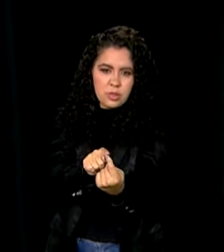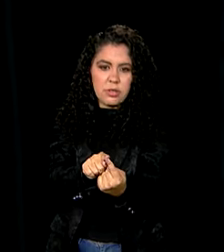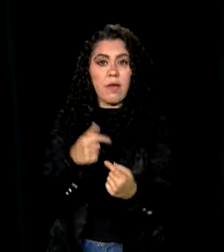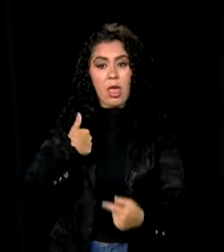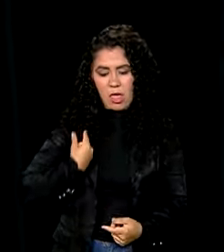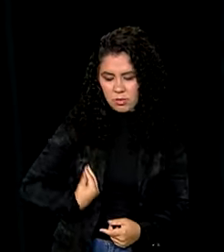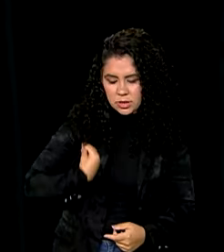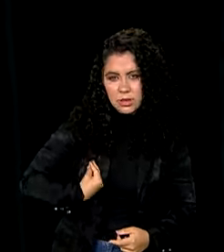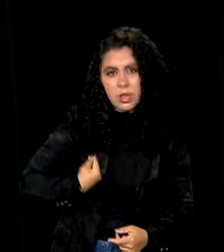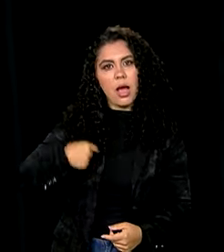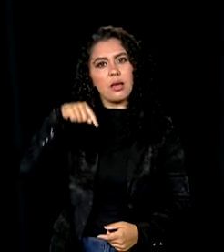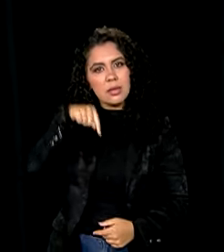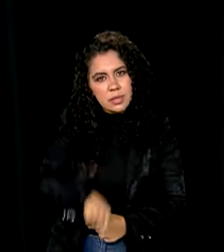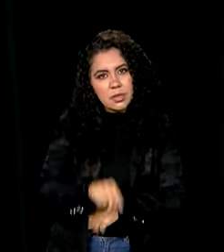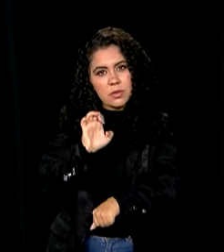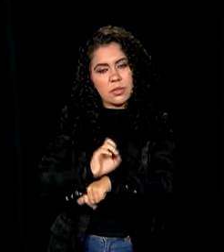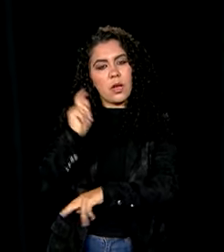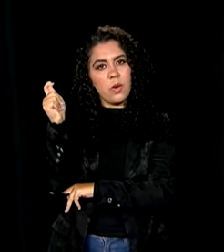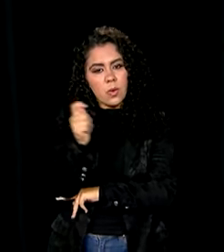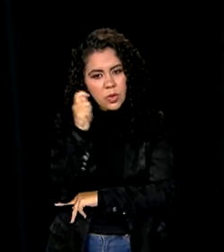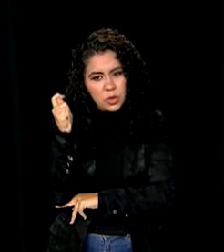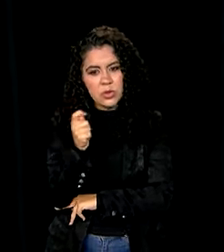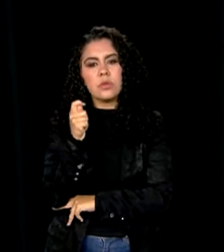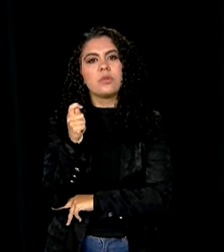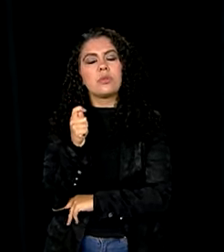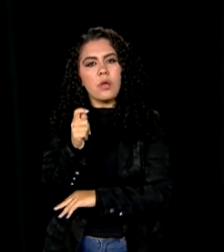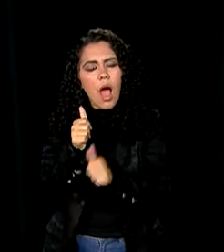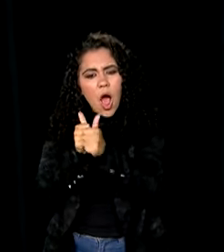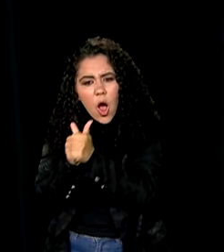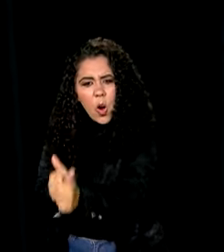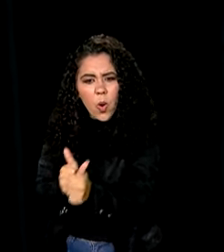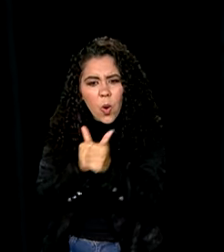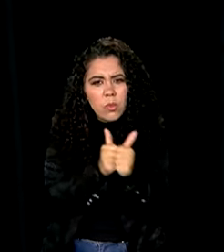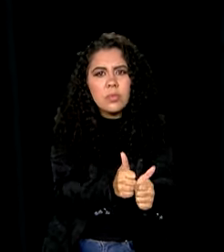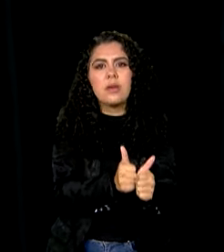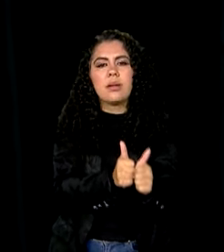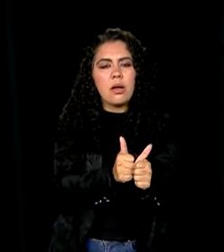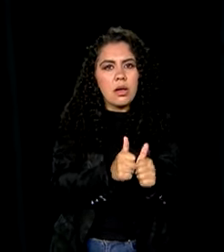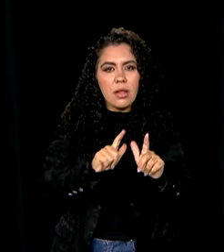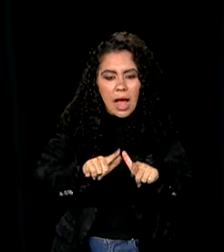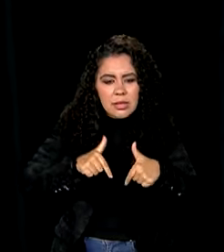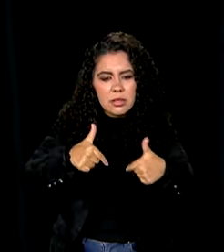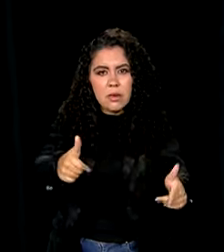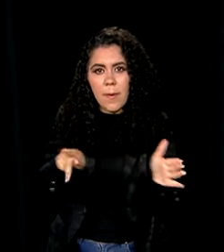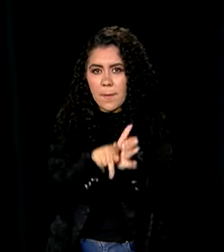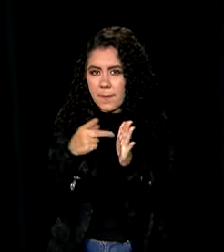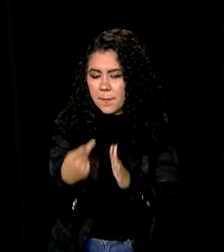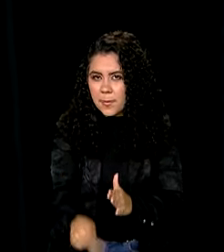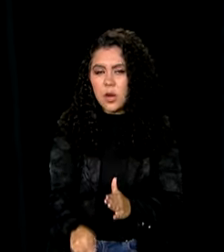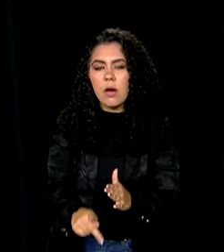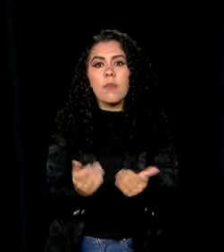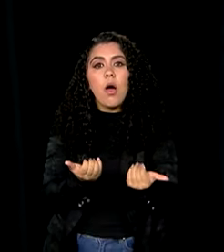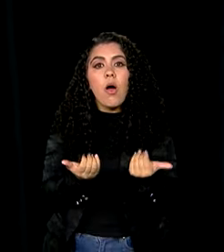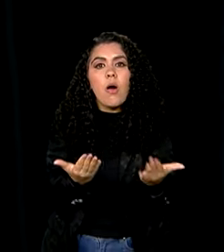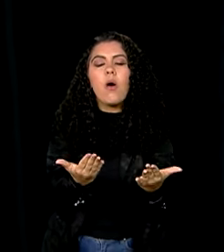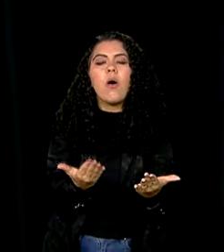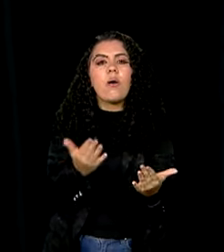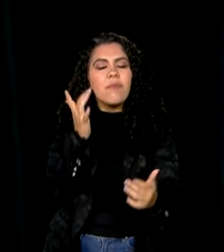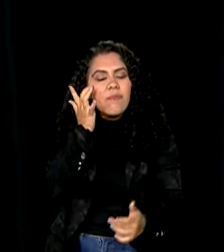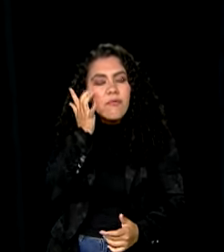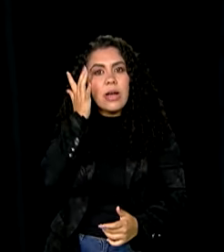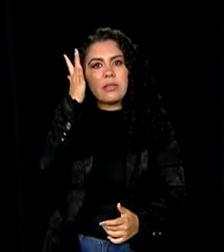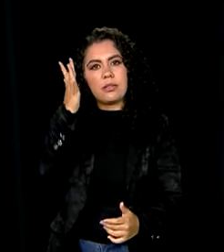estarei presente aqui no estado do Rio Grande do Sul, acompanhando todas as ações do nosso governo para facilitar e